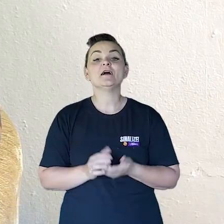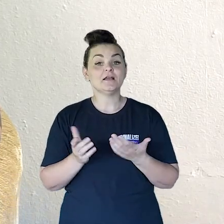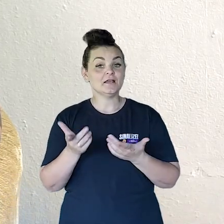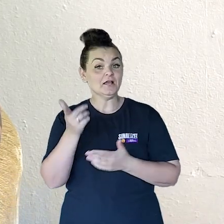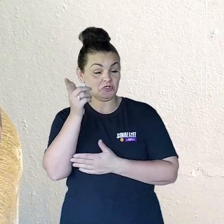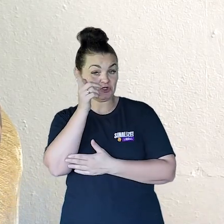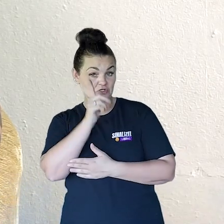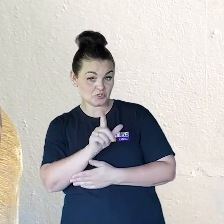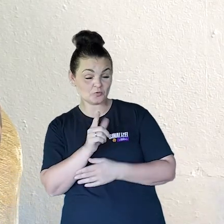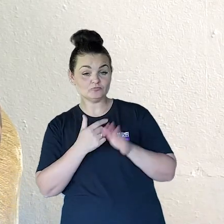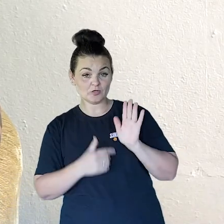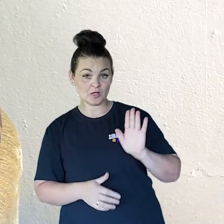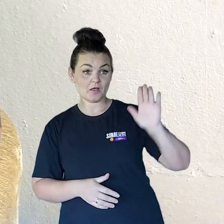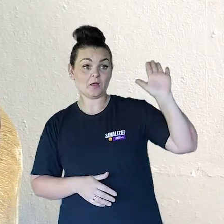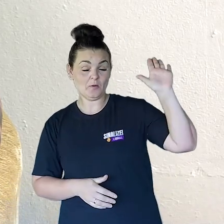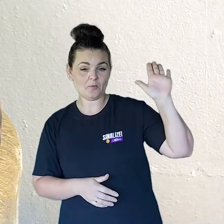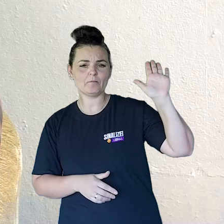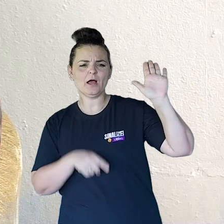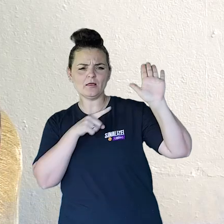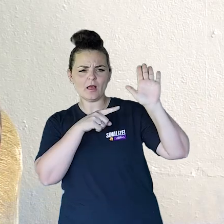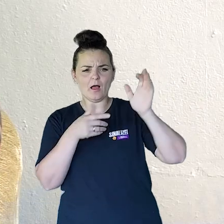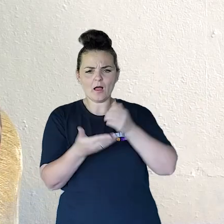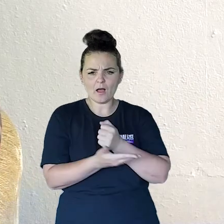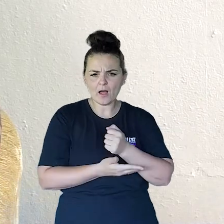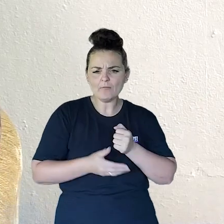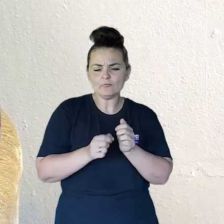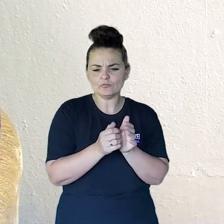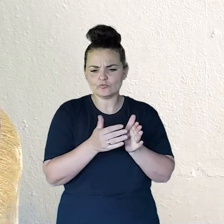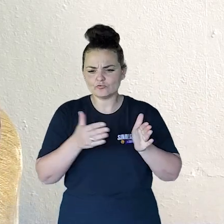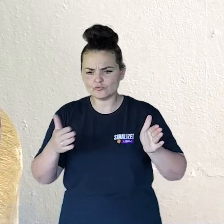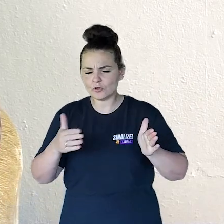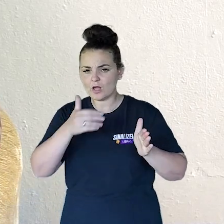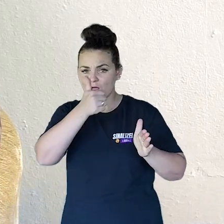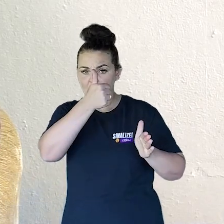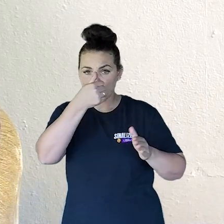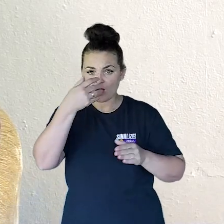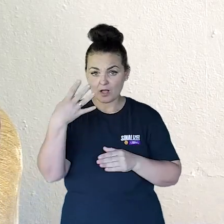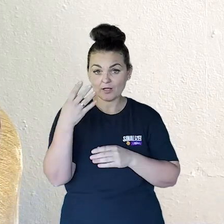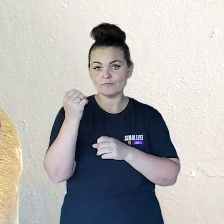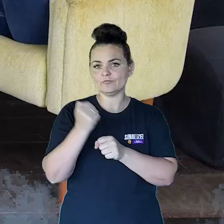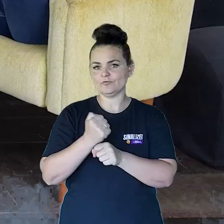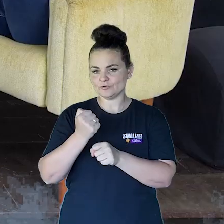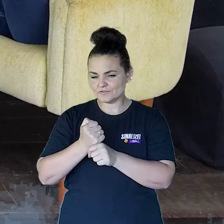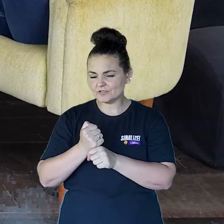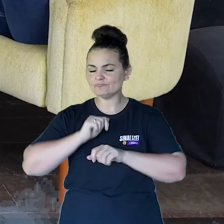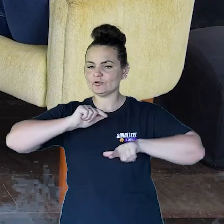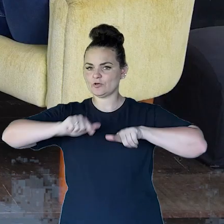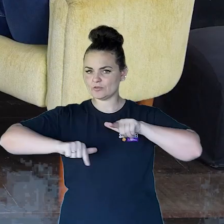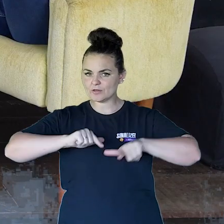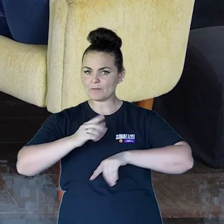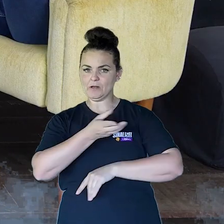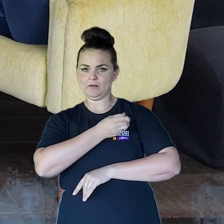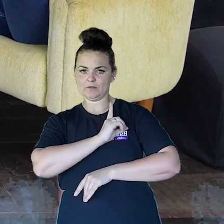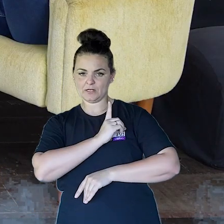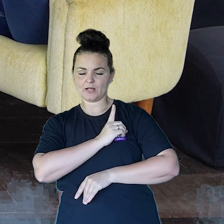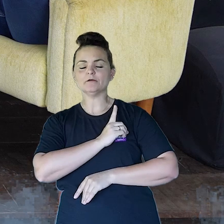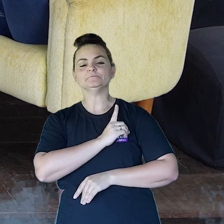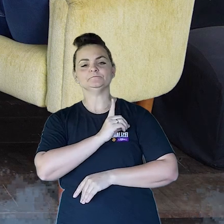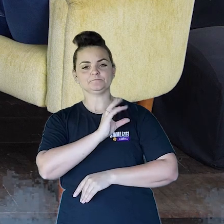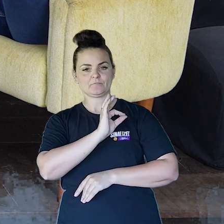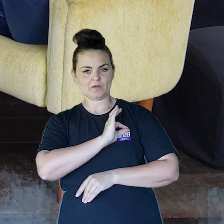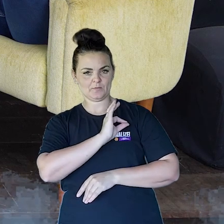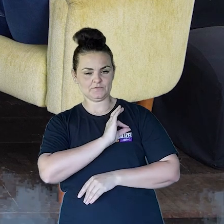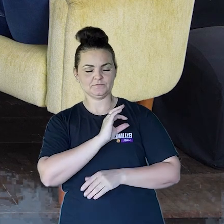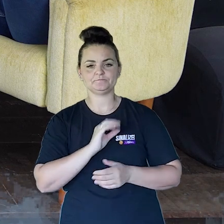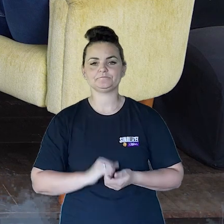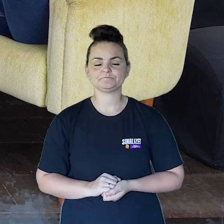campanha baseado no trabalho entregue ao longo desses 14 anos como delegado de polícia. E eu nunca me